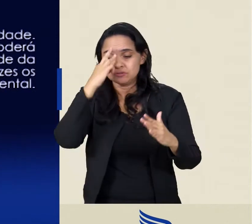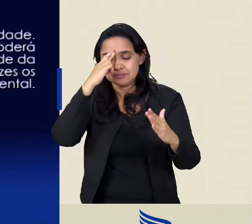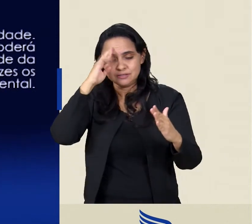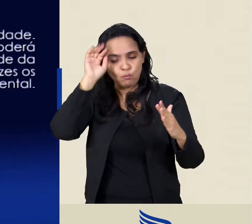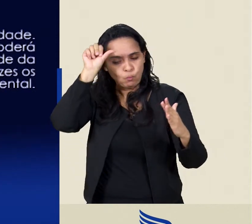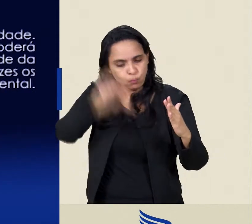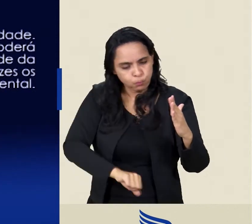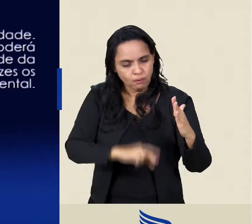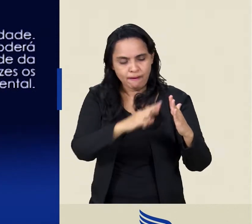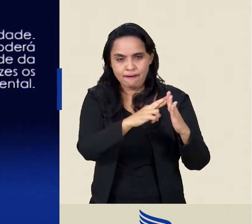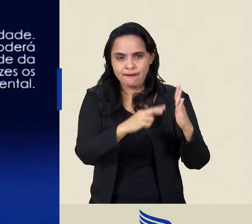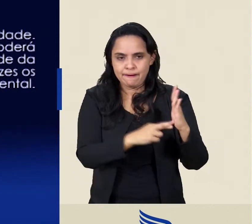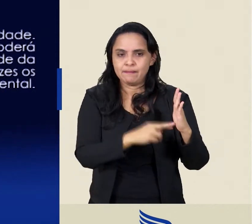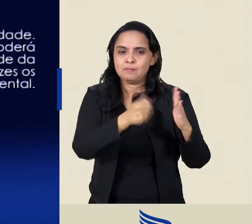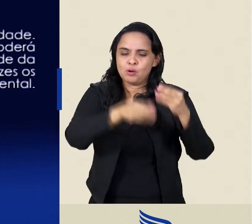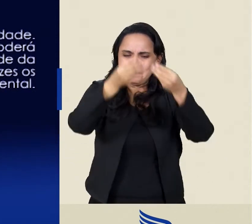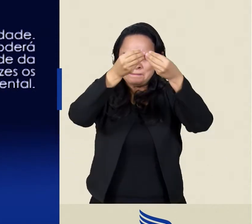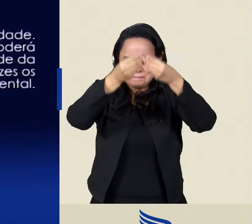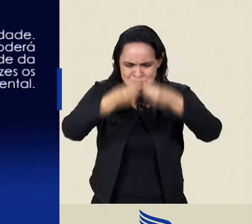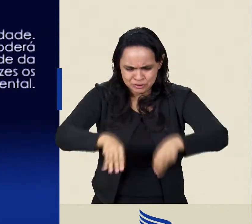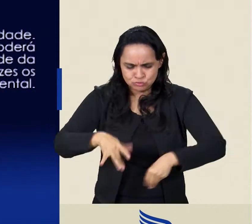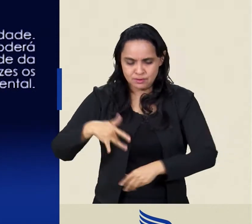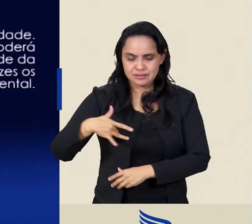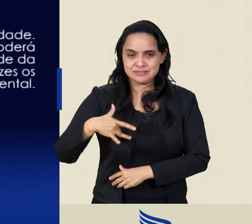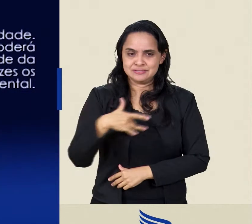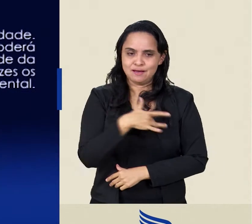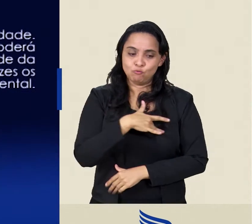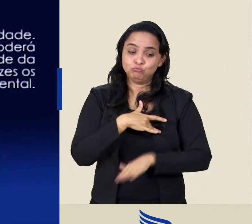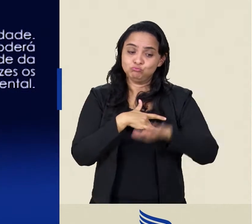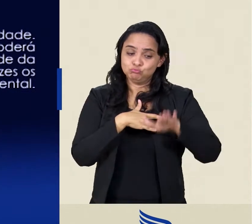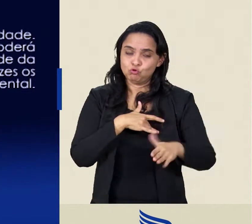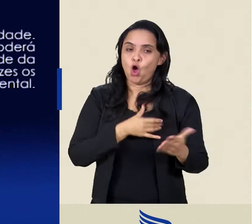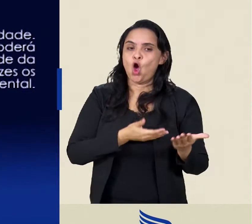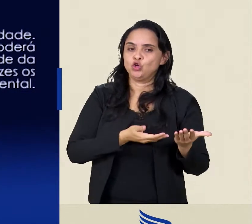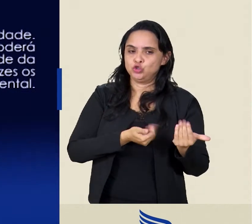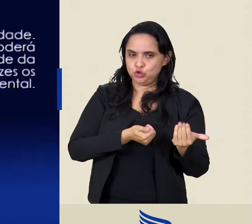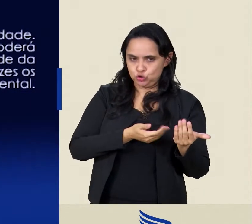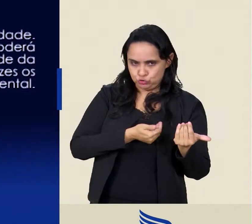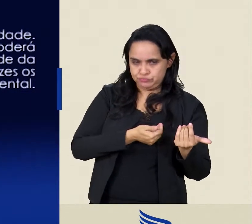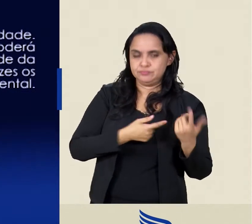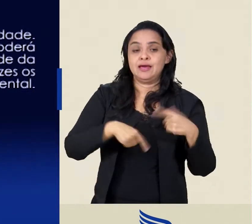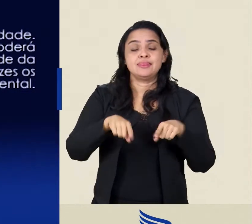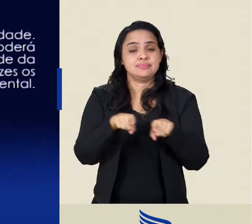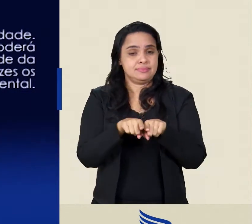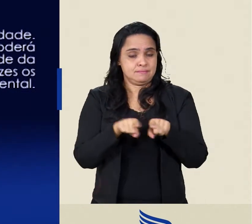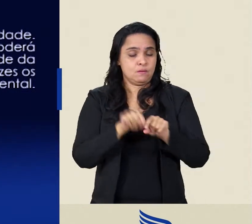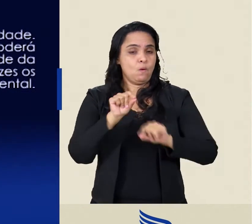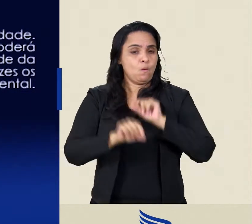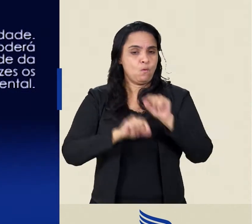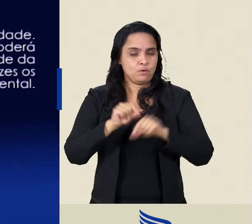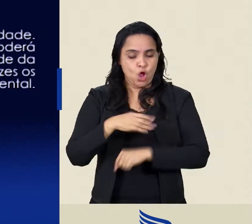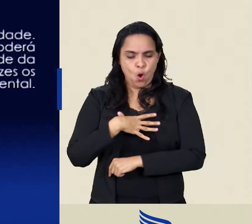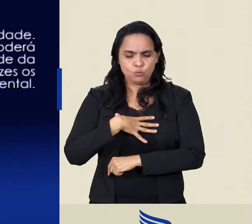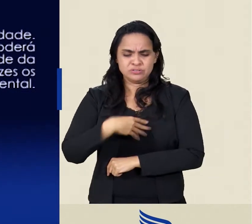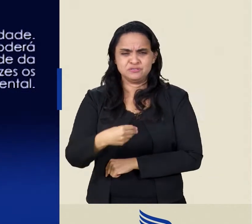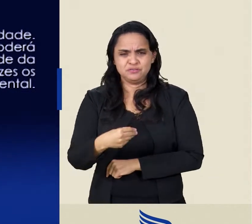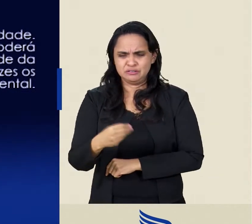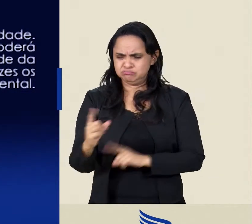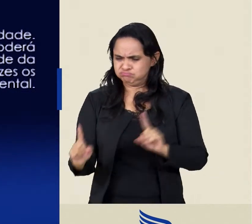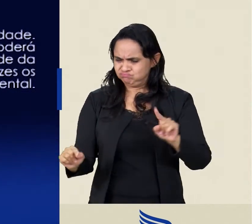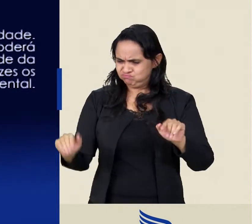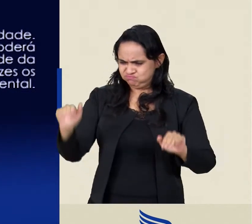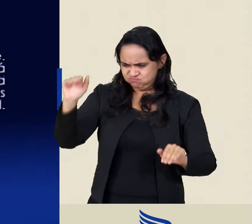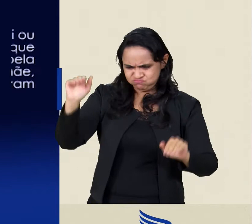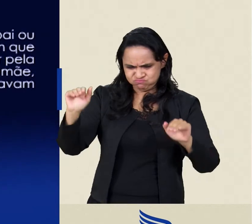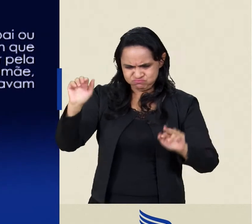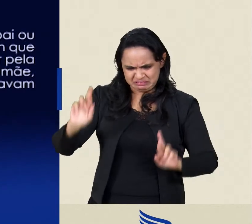resultar sério prejuízo para a saúde da pessoa mais jovem. E muitas vezes, os filhos são privados de força